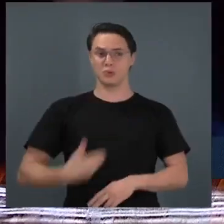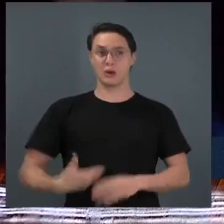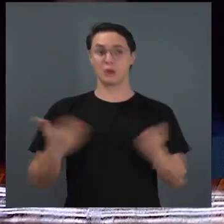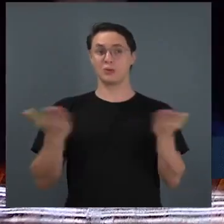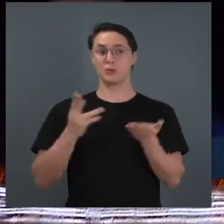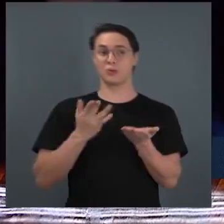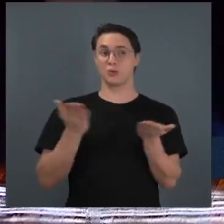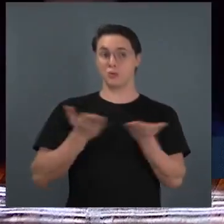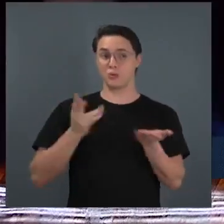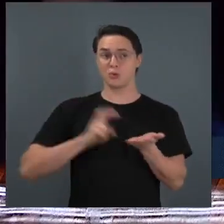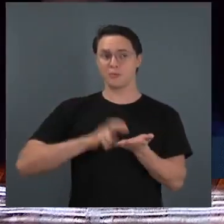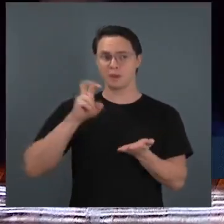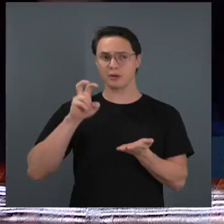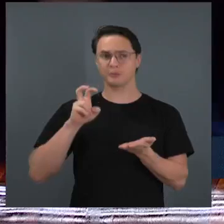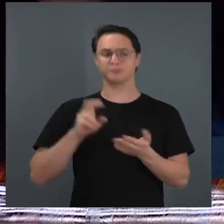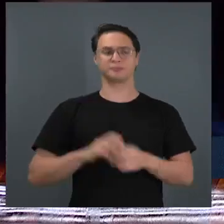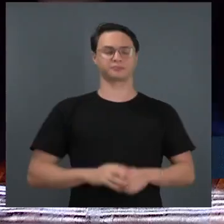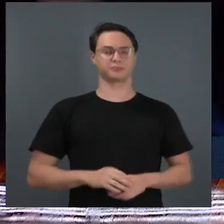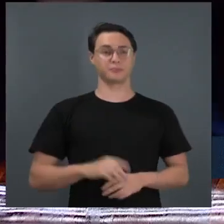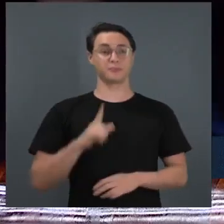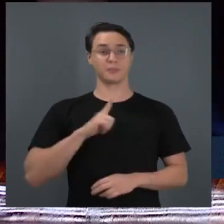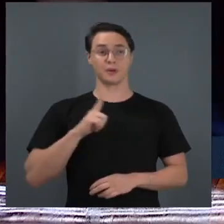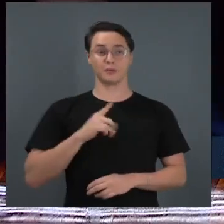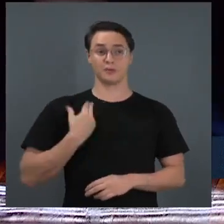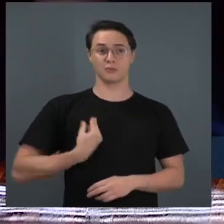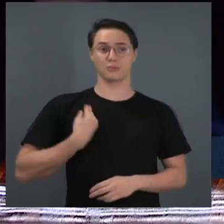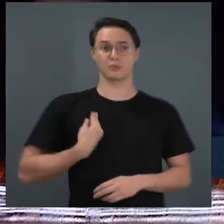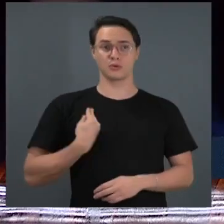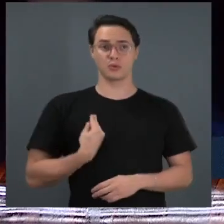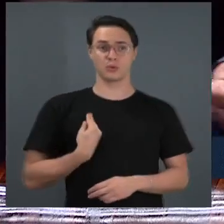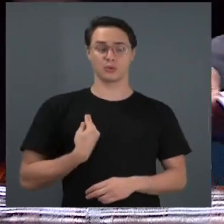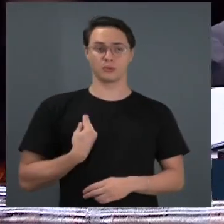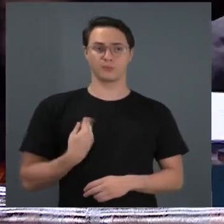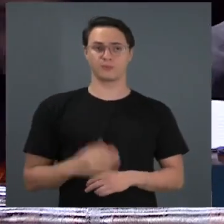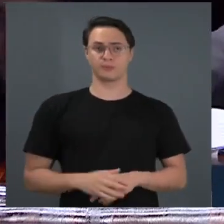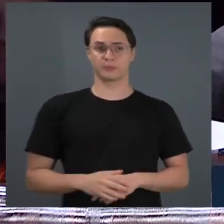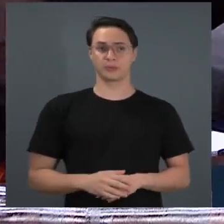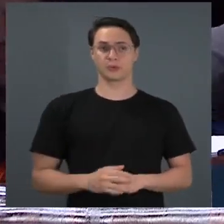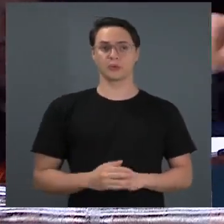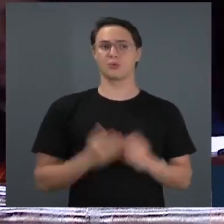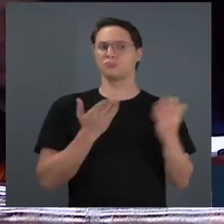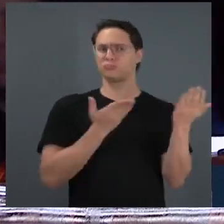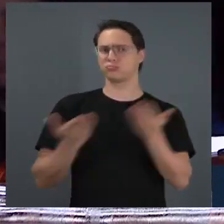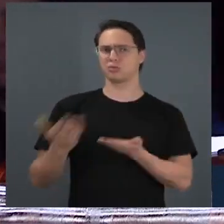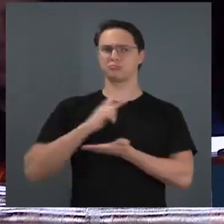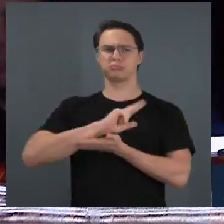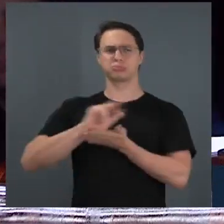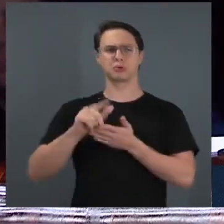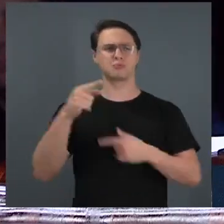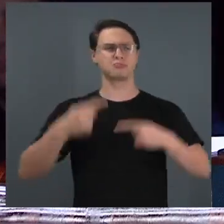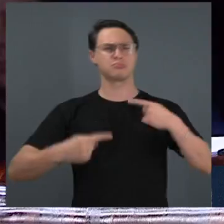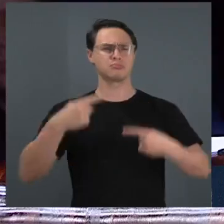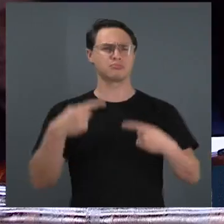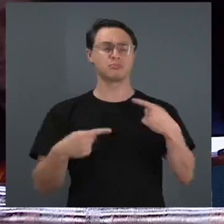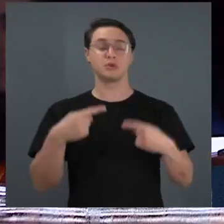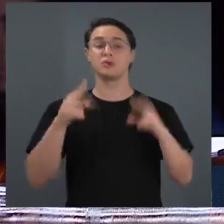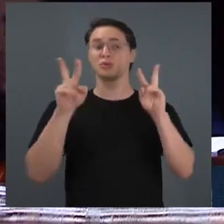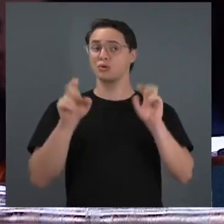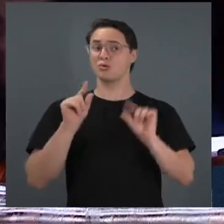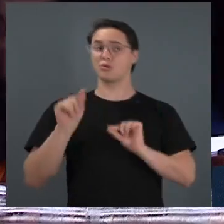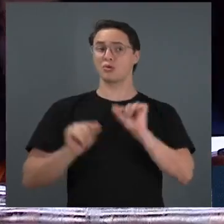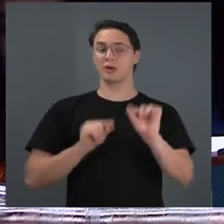pela manhã, com a presença de inúmeros convidados para discutir a questão